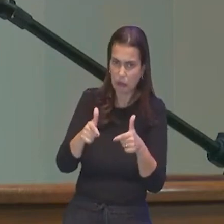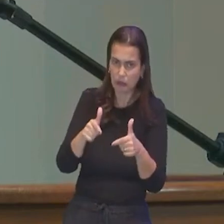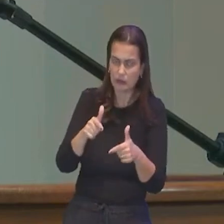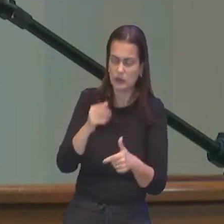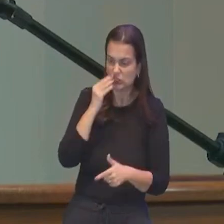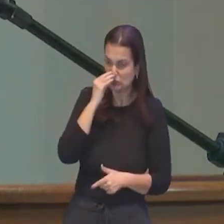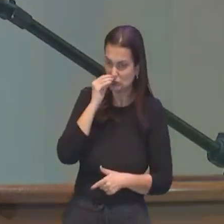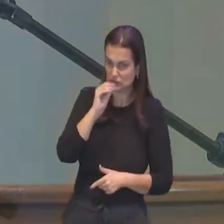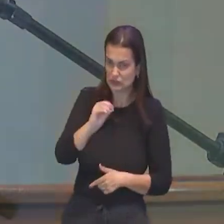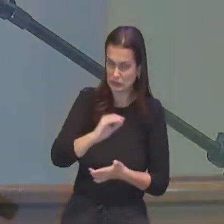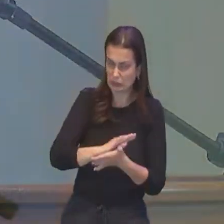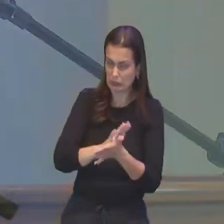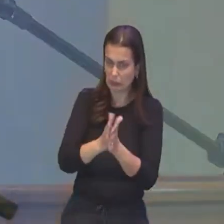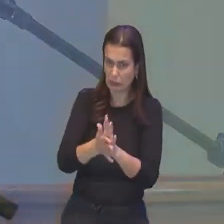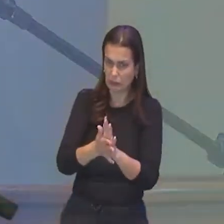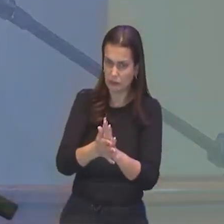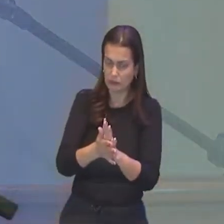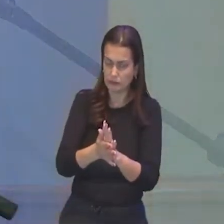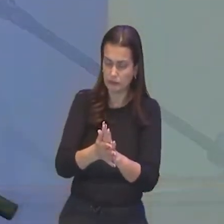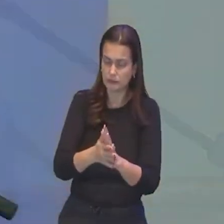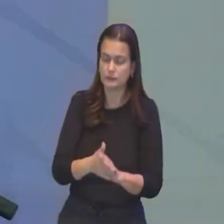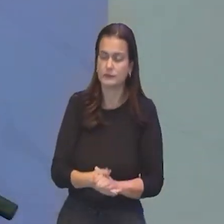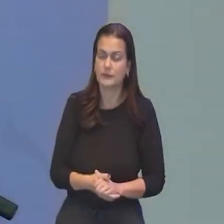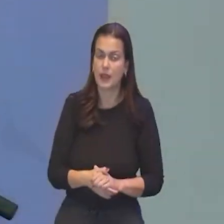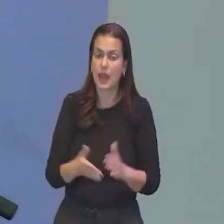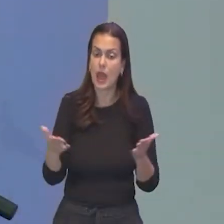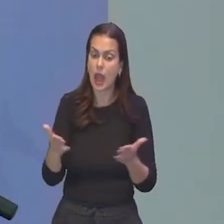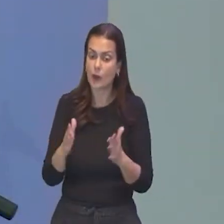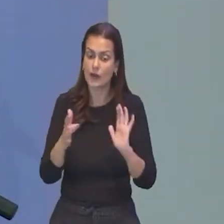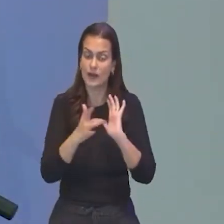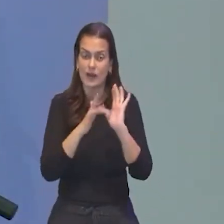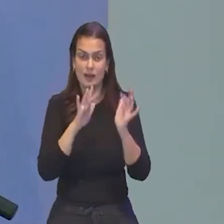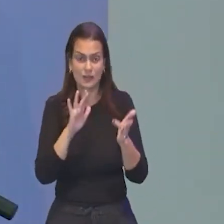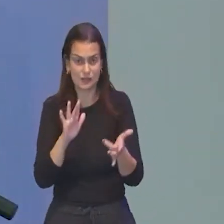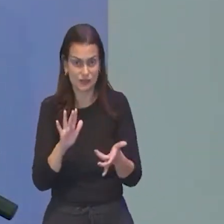despreza, nós encontramos aqui Jesus sendo